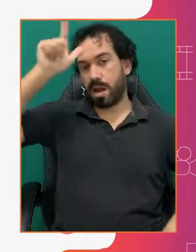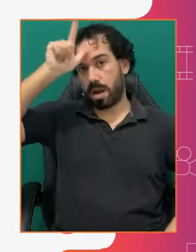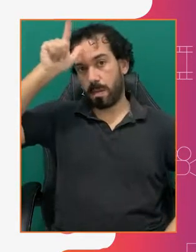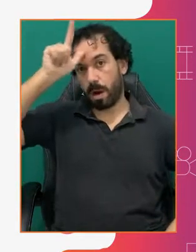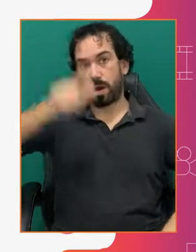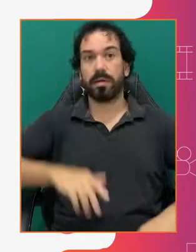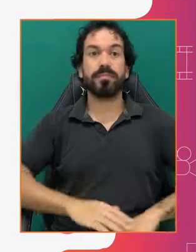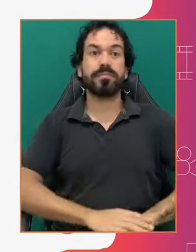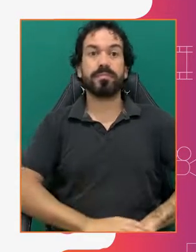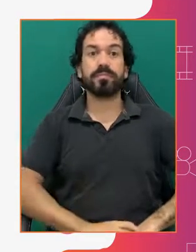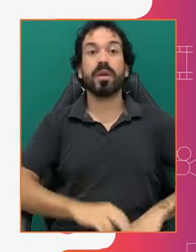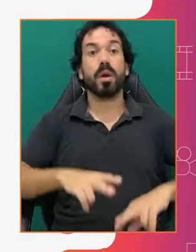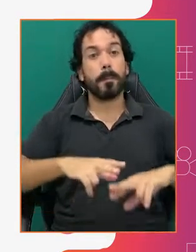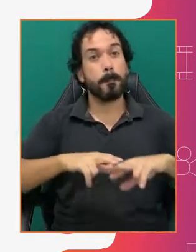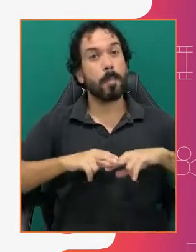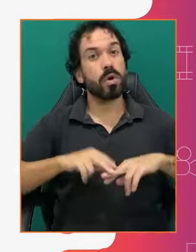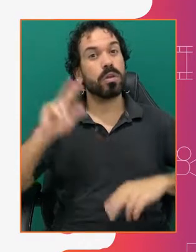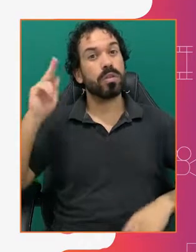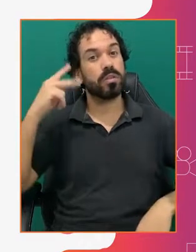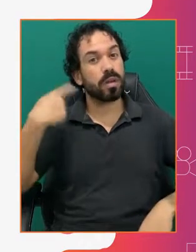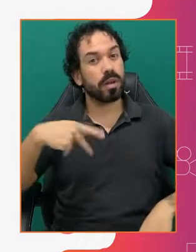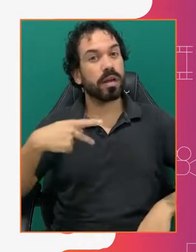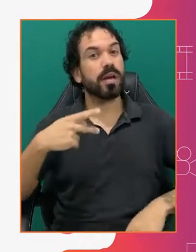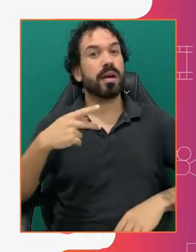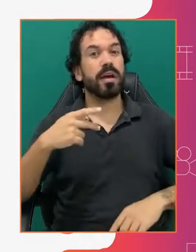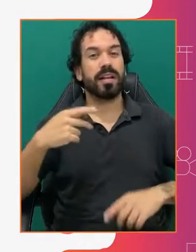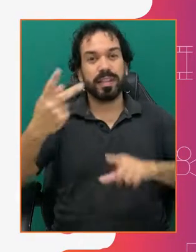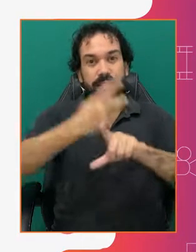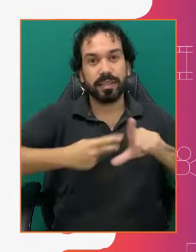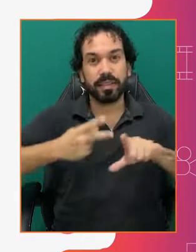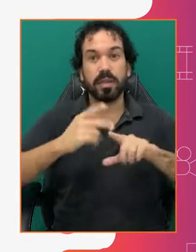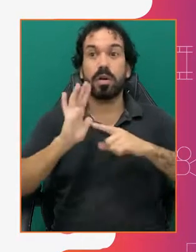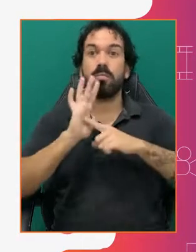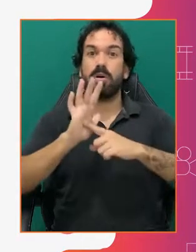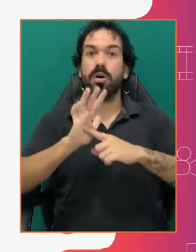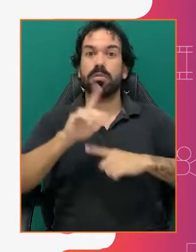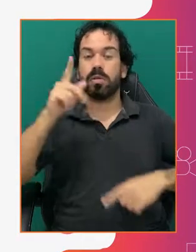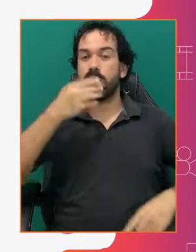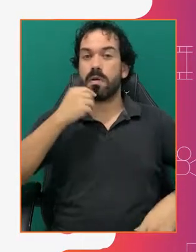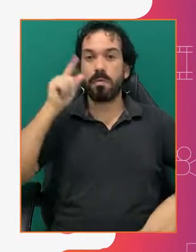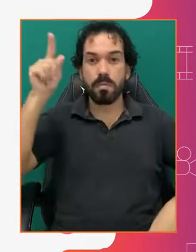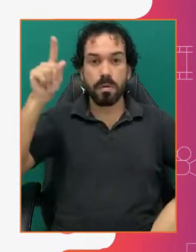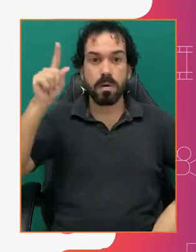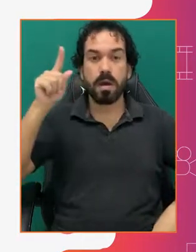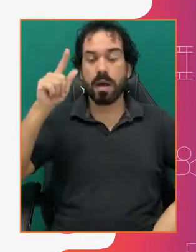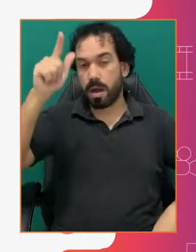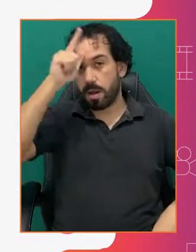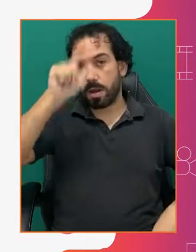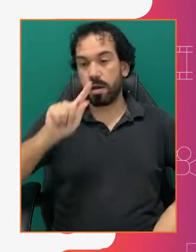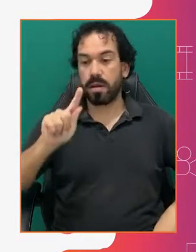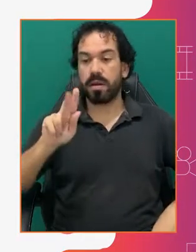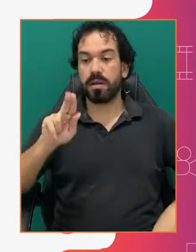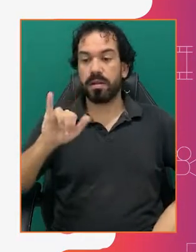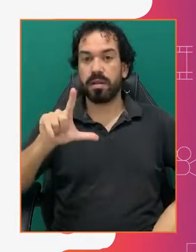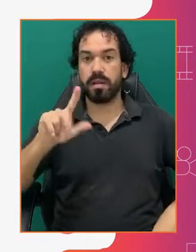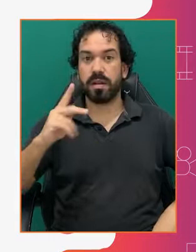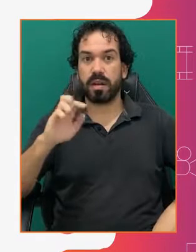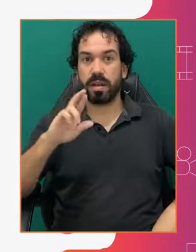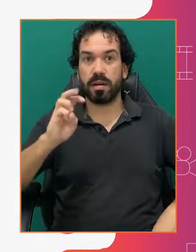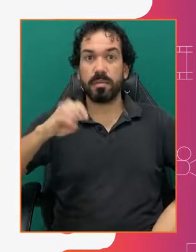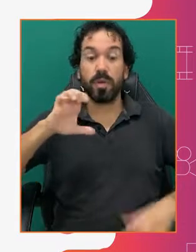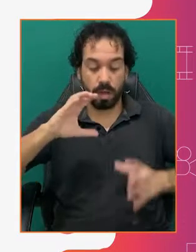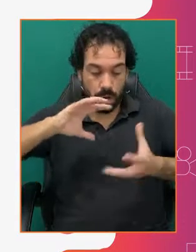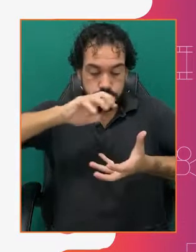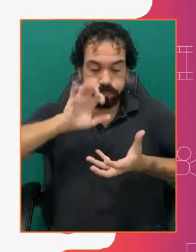por isso, a história dessa animação mostrava o imperador alemão Guilherme II sendo engolido pelo